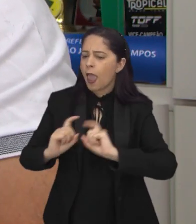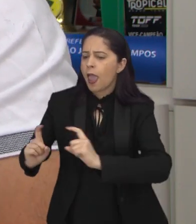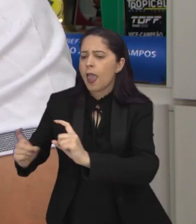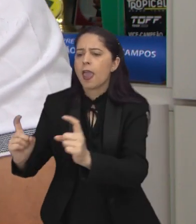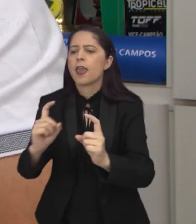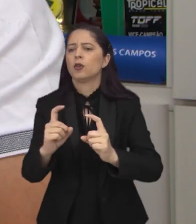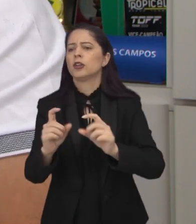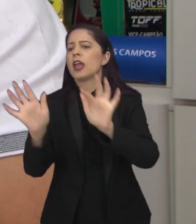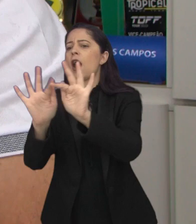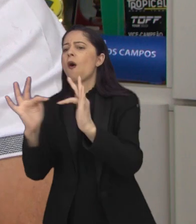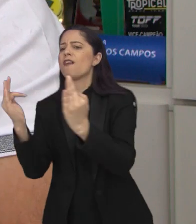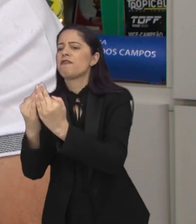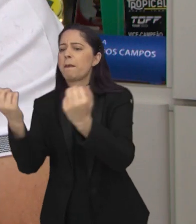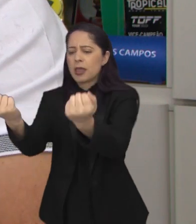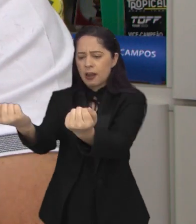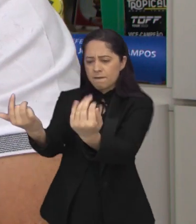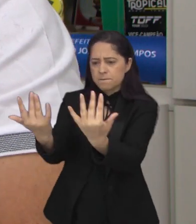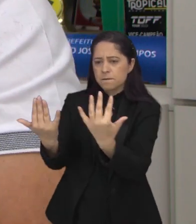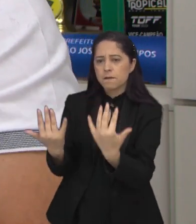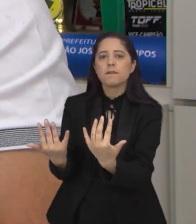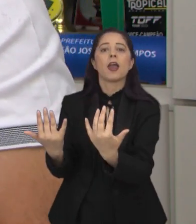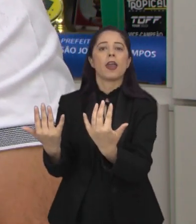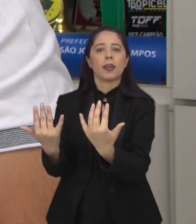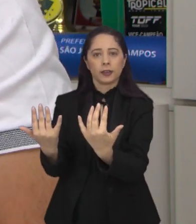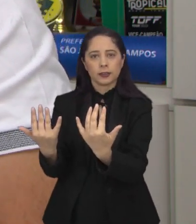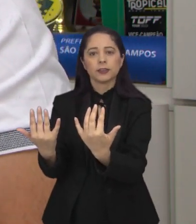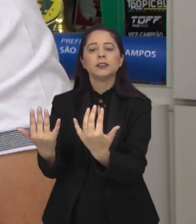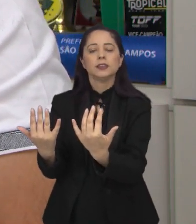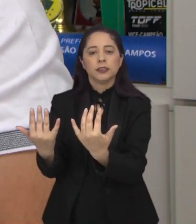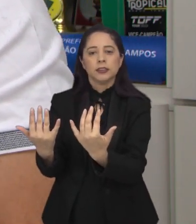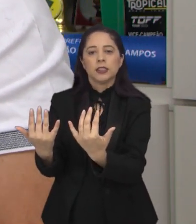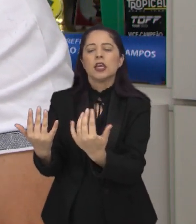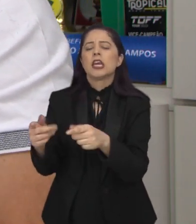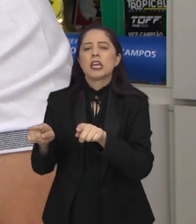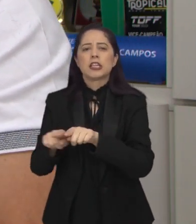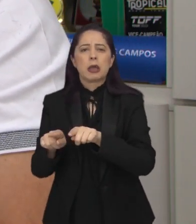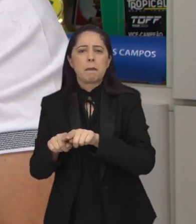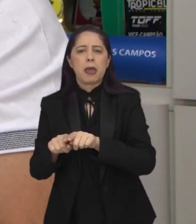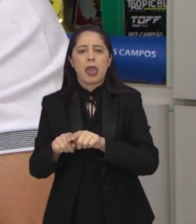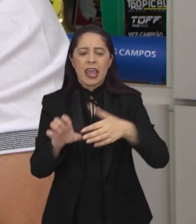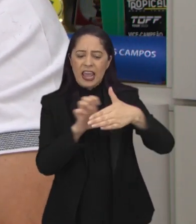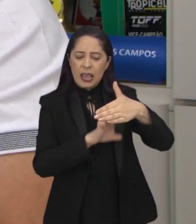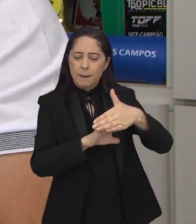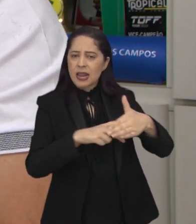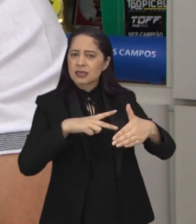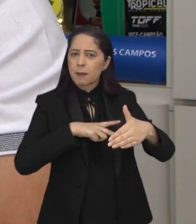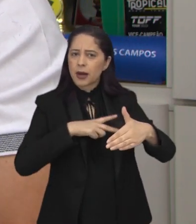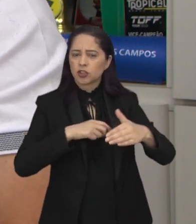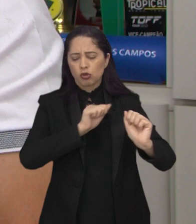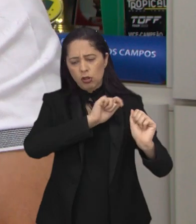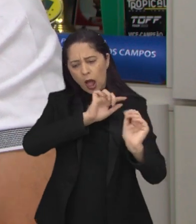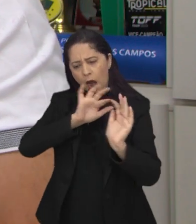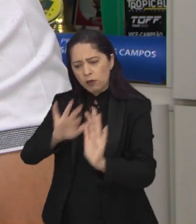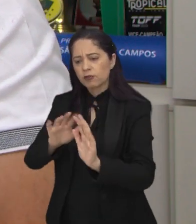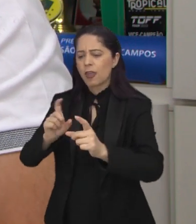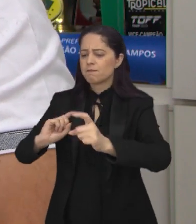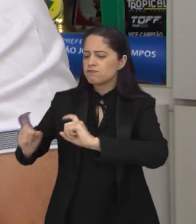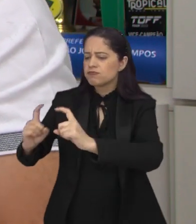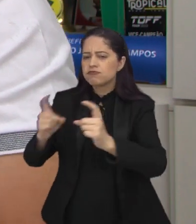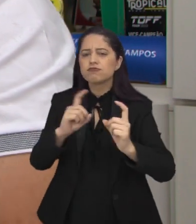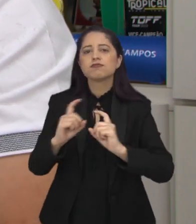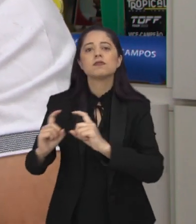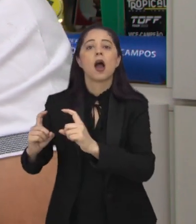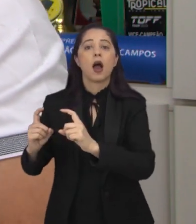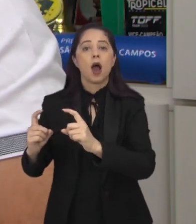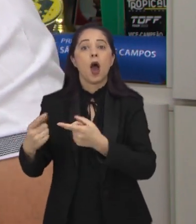setor privado, que entende a importância de elaborar políticas públicas, né, para fortalecer cada vez mais